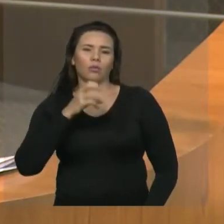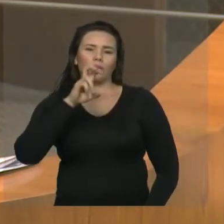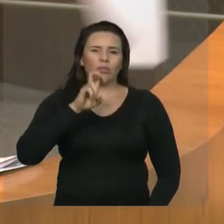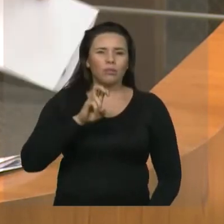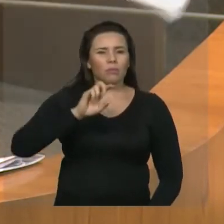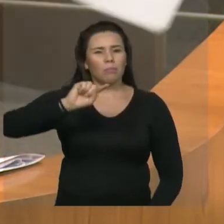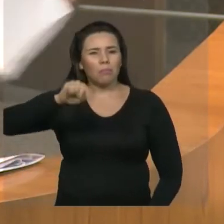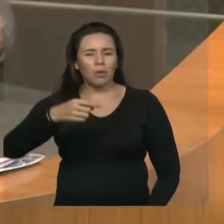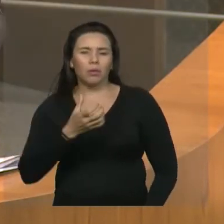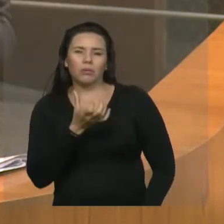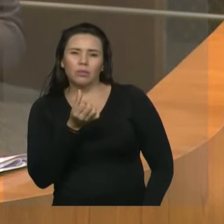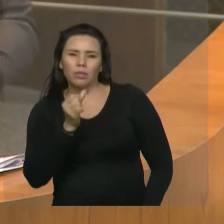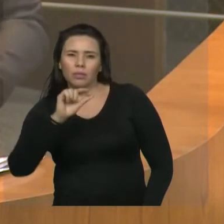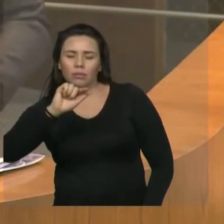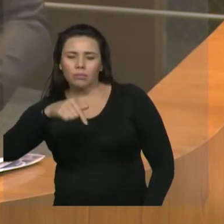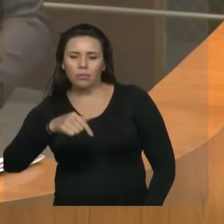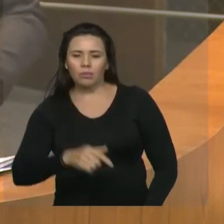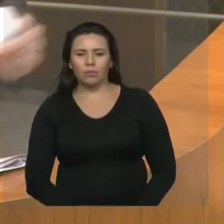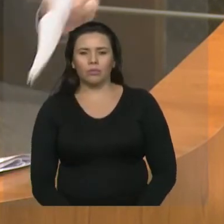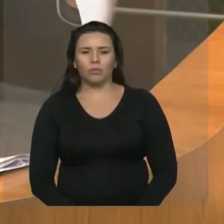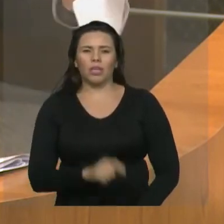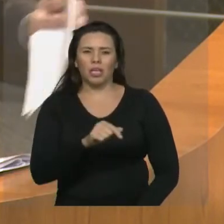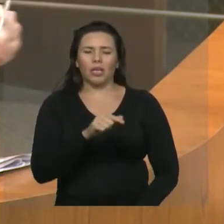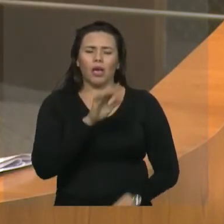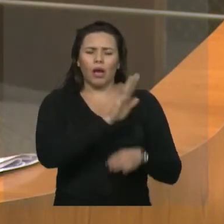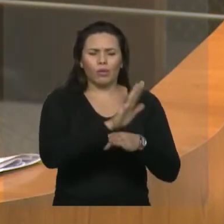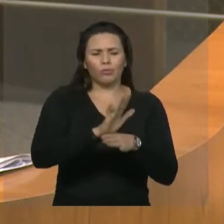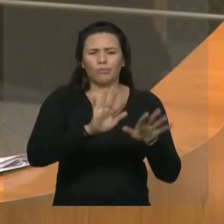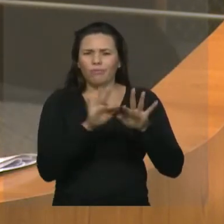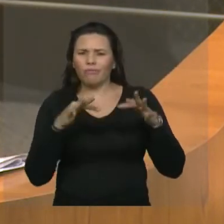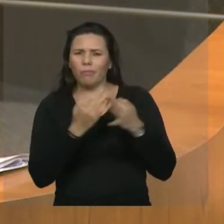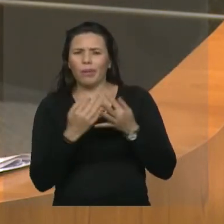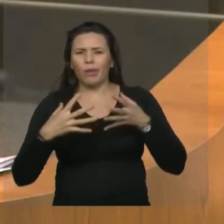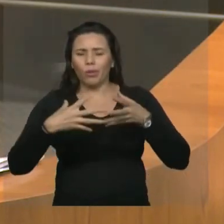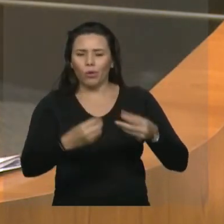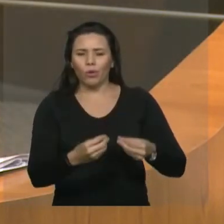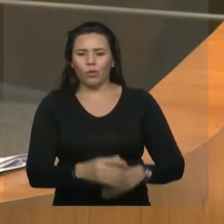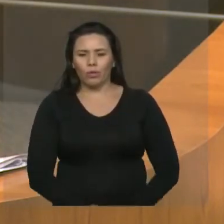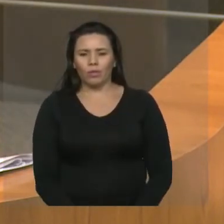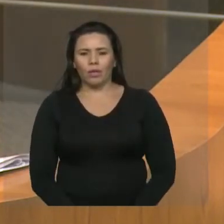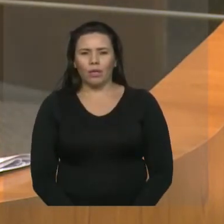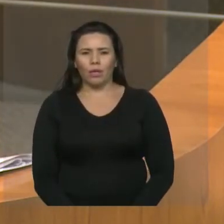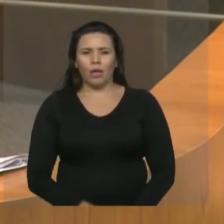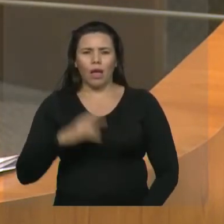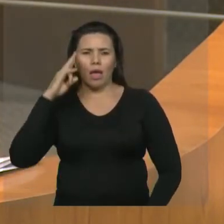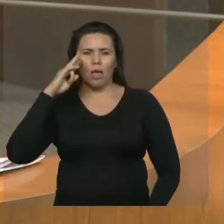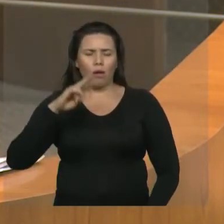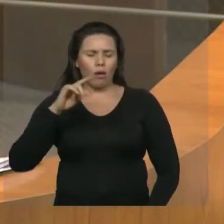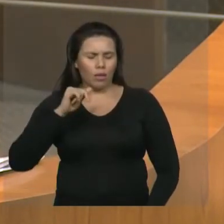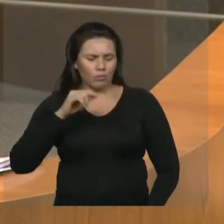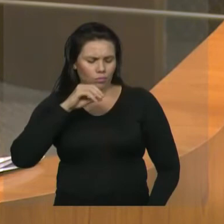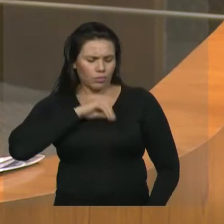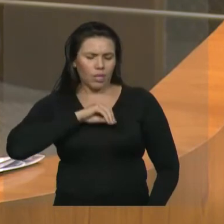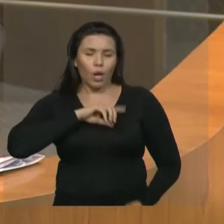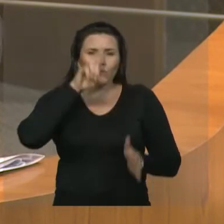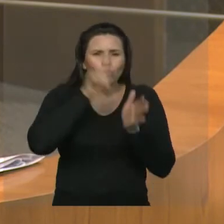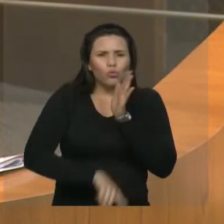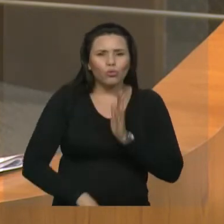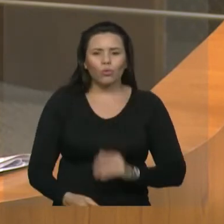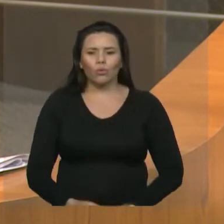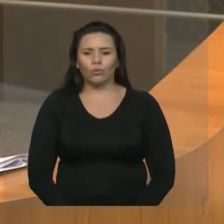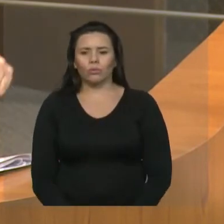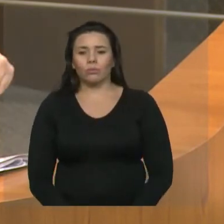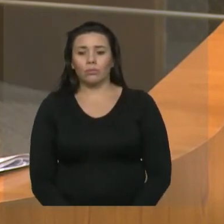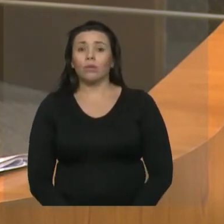lá no interior, que ficou lá em Pinheiro, e quando chegar lá e ver o que está acontecendo com o salário dele, aí ele vai sentir, aí ele vai atrás para querer